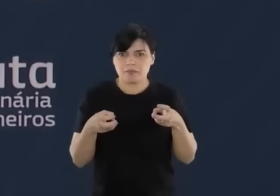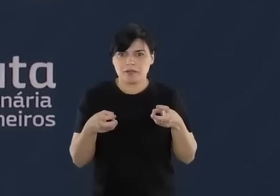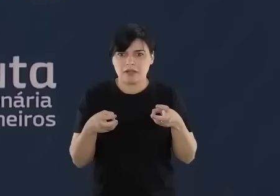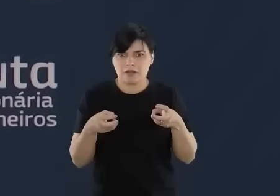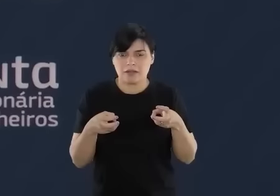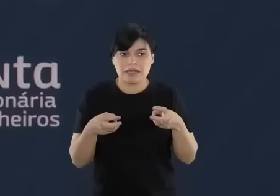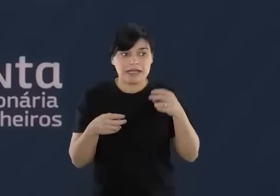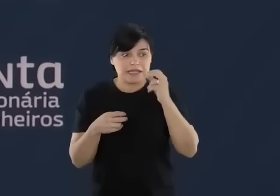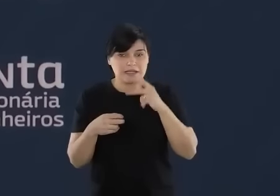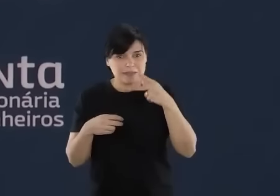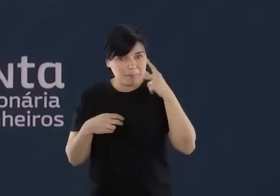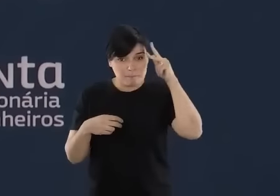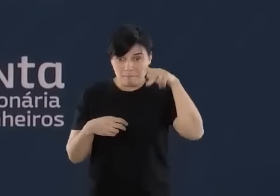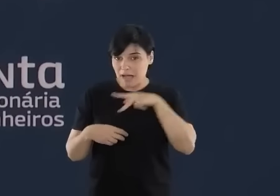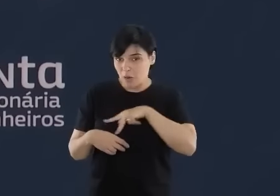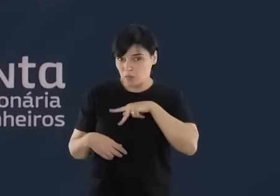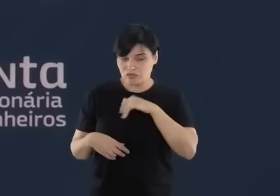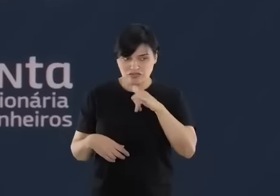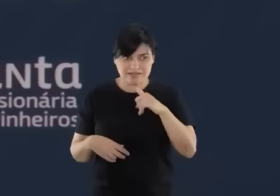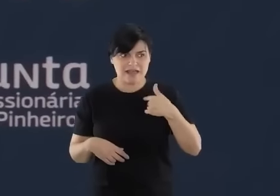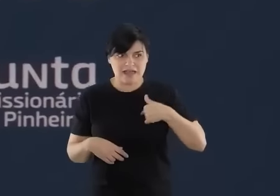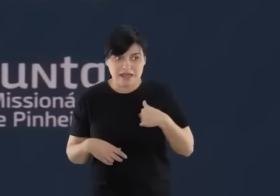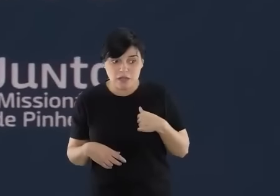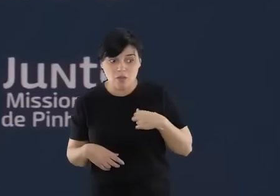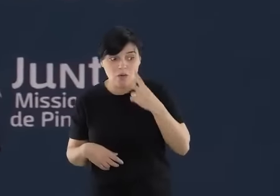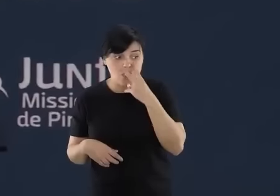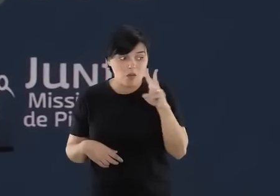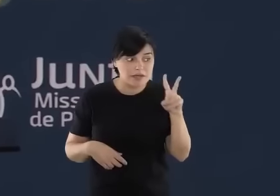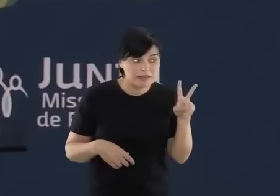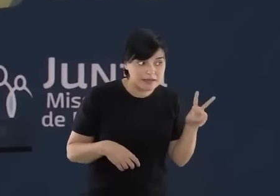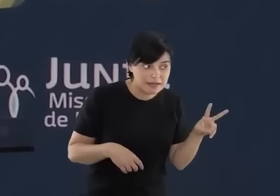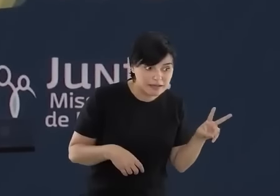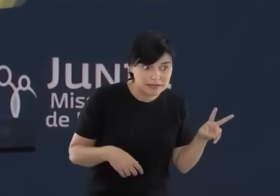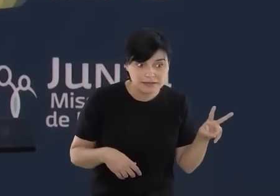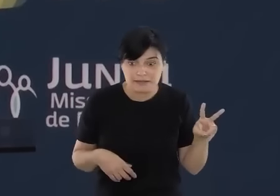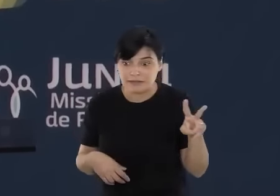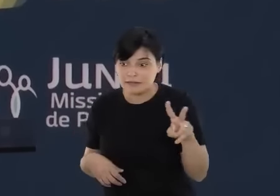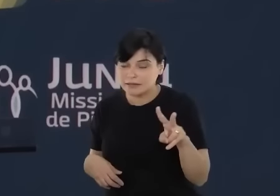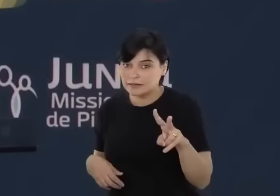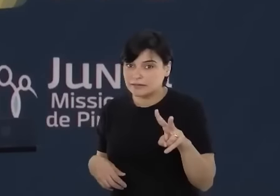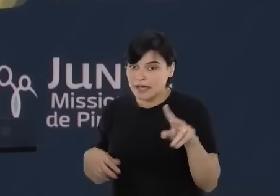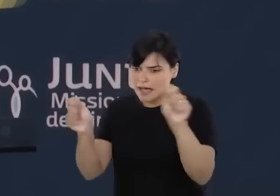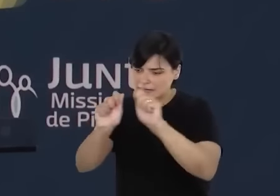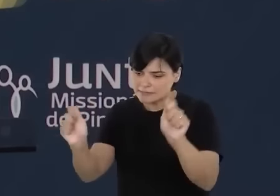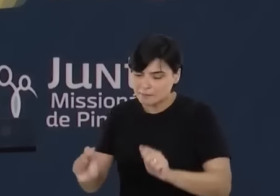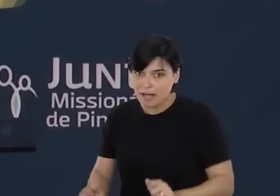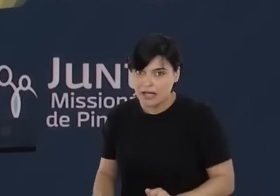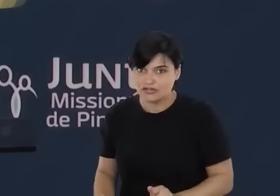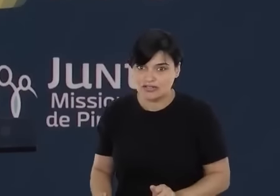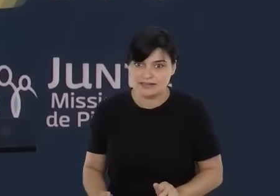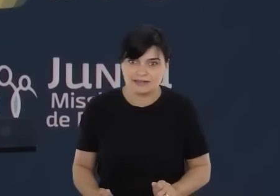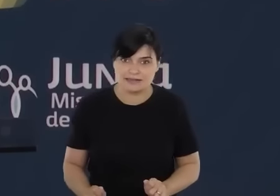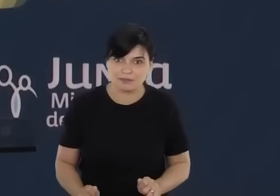os objetos do vosso culto preste atenção Nisso porque às vezes nós passamos e não observamos Às vezes nós andamos pela